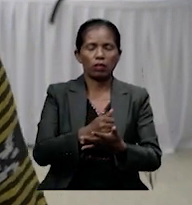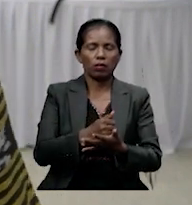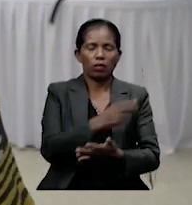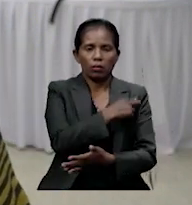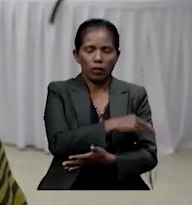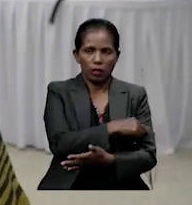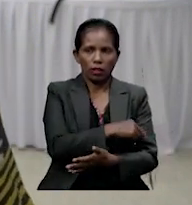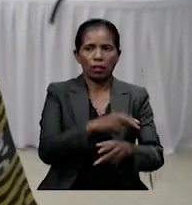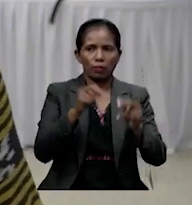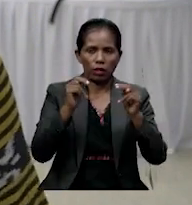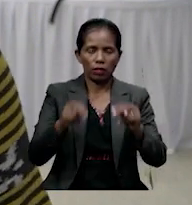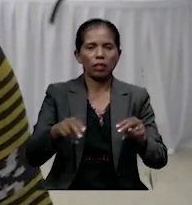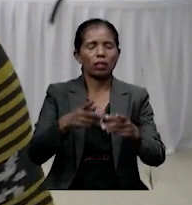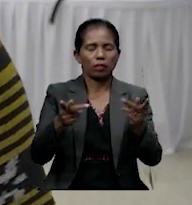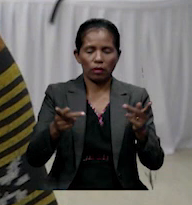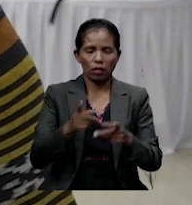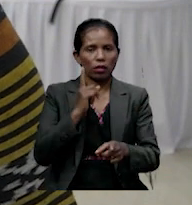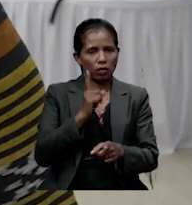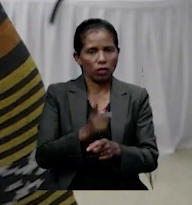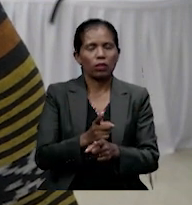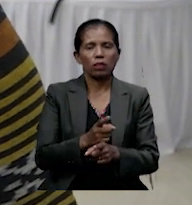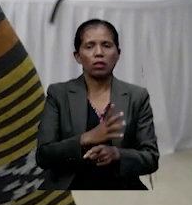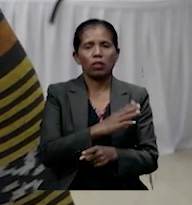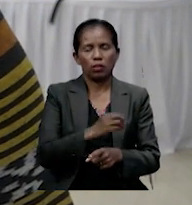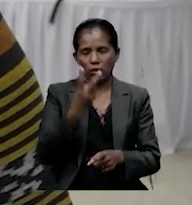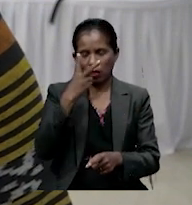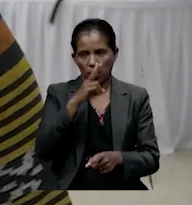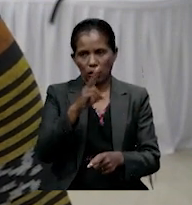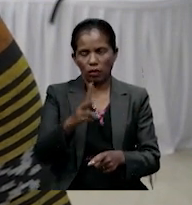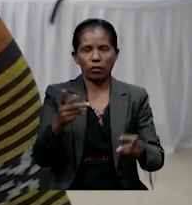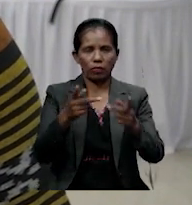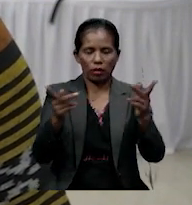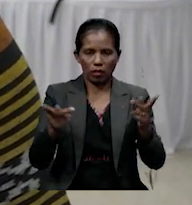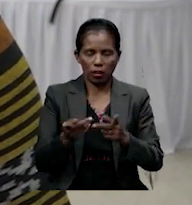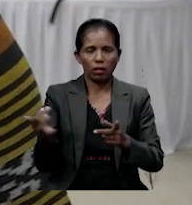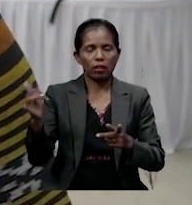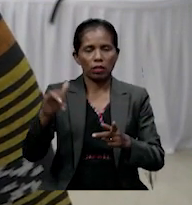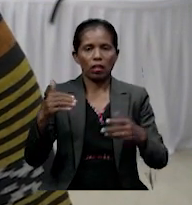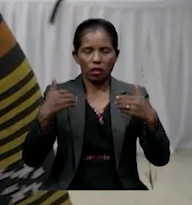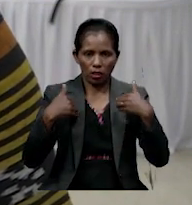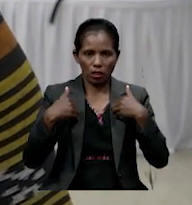claro, precisa criar condição. No mos, hareba área nebema que sira iha liu